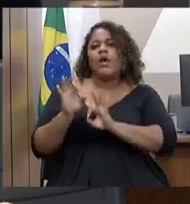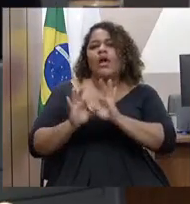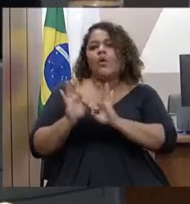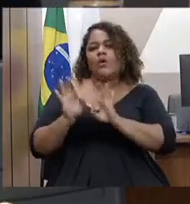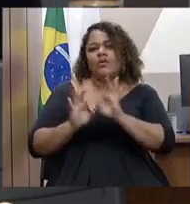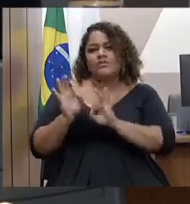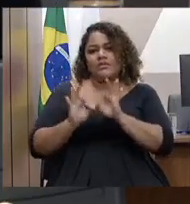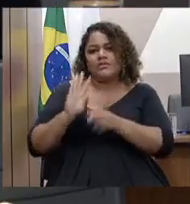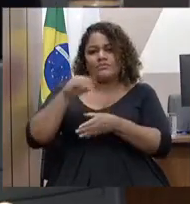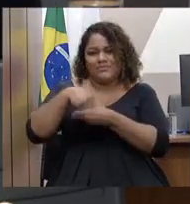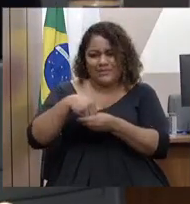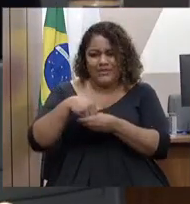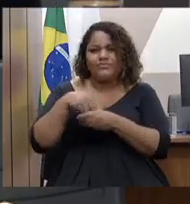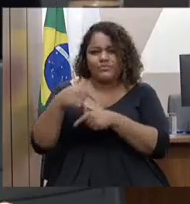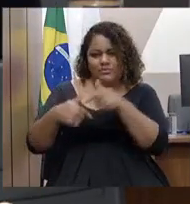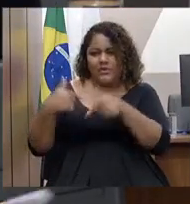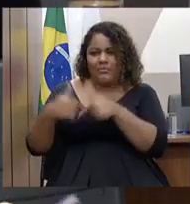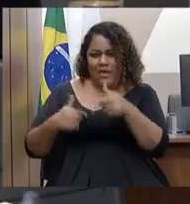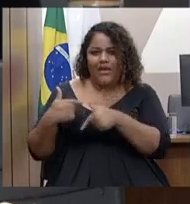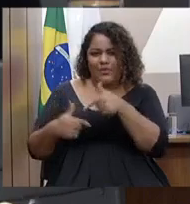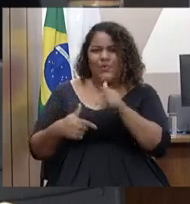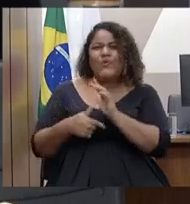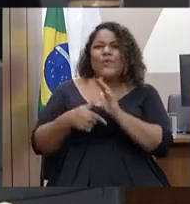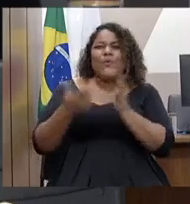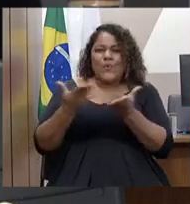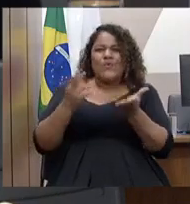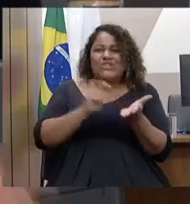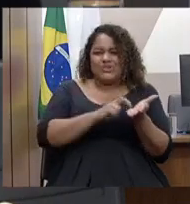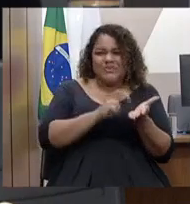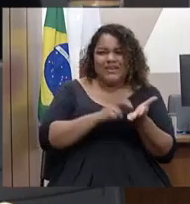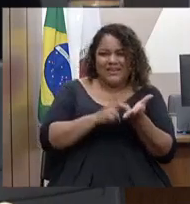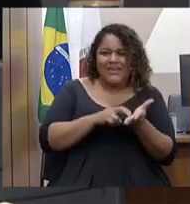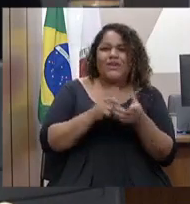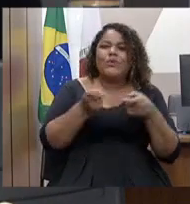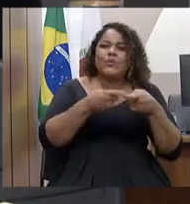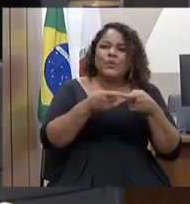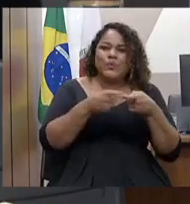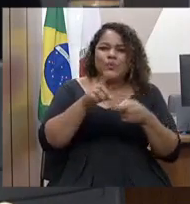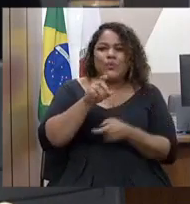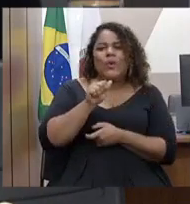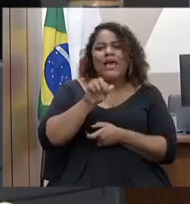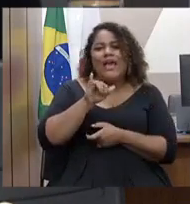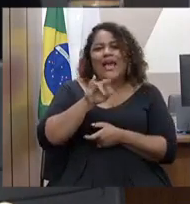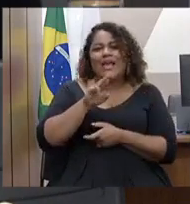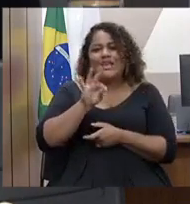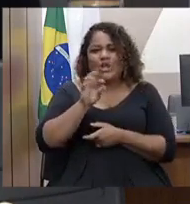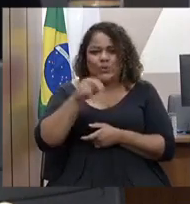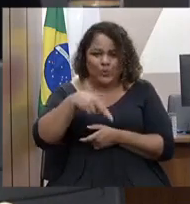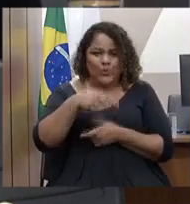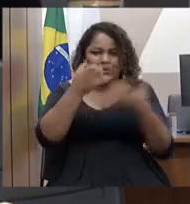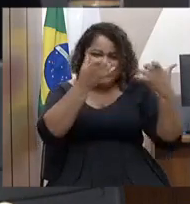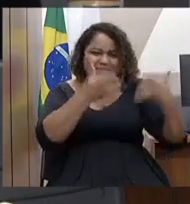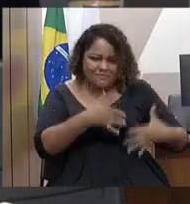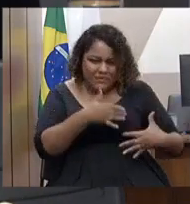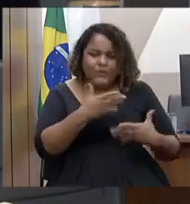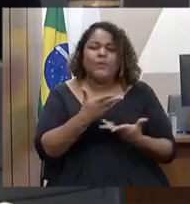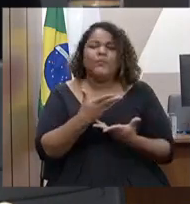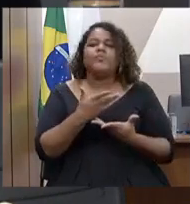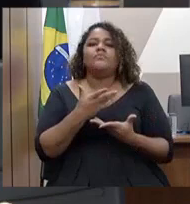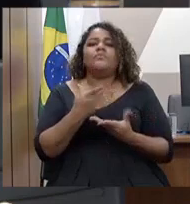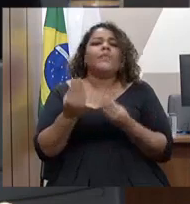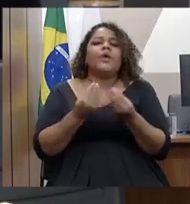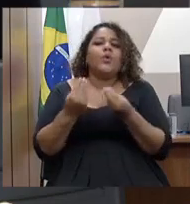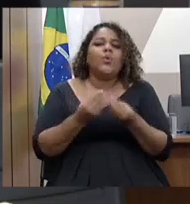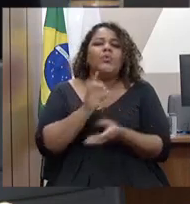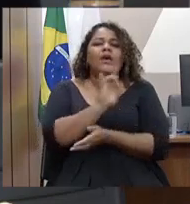doutor Ayrton colocou para nós hoje mais cedo da importância disso para cada trabalhador como é que tem sido